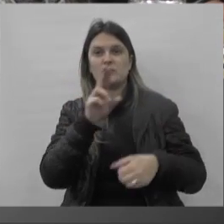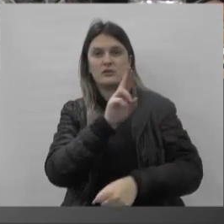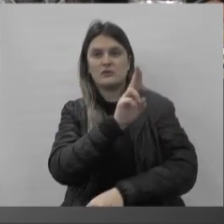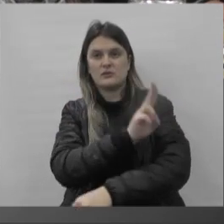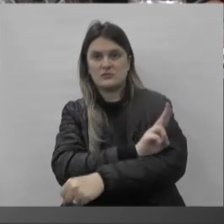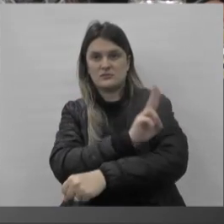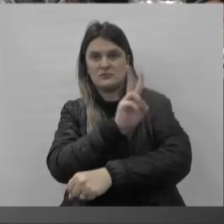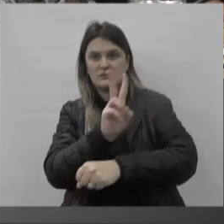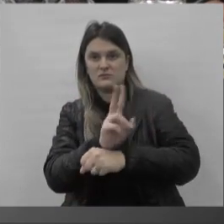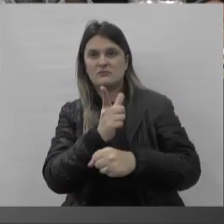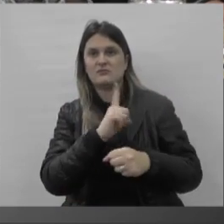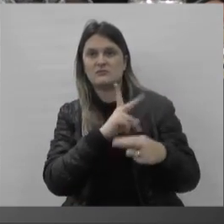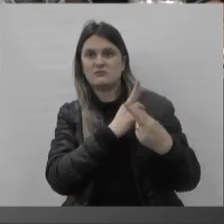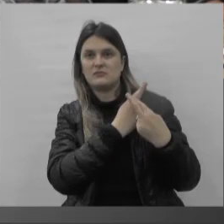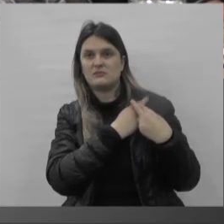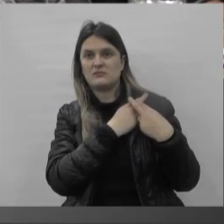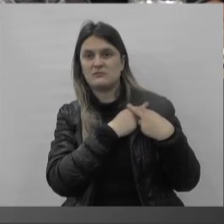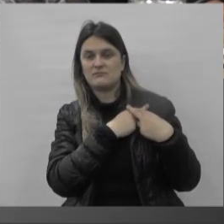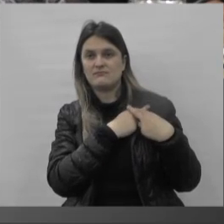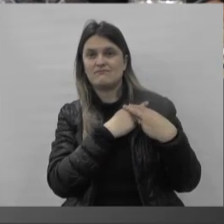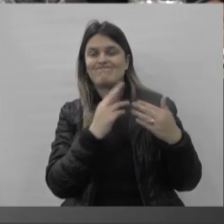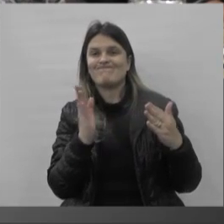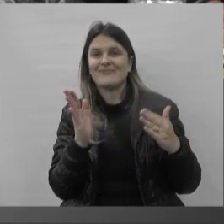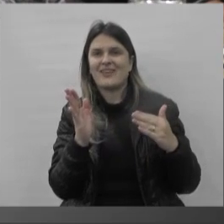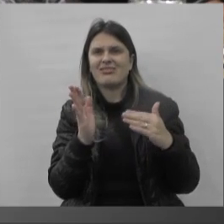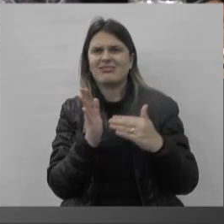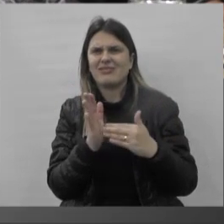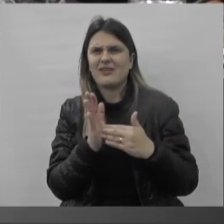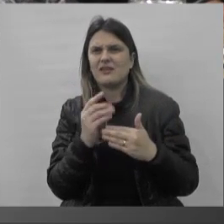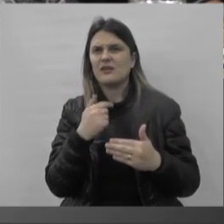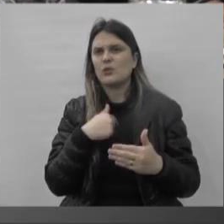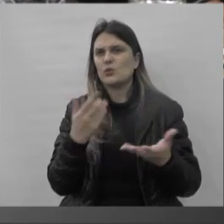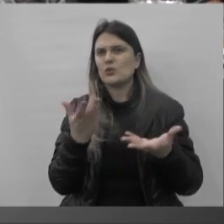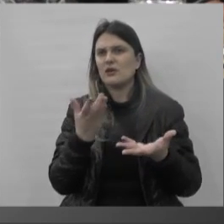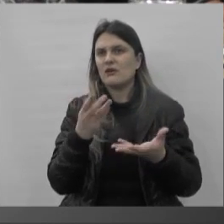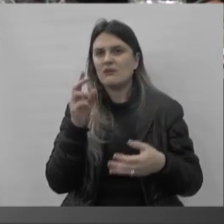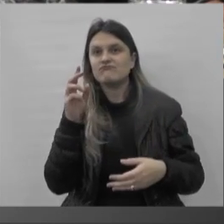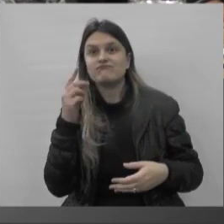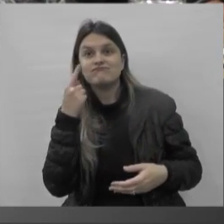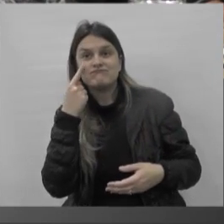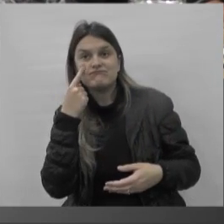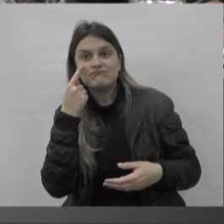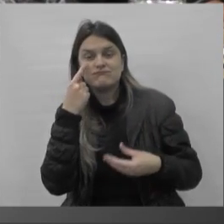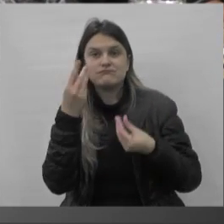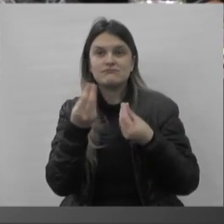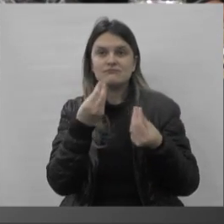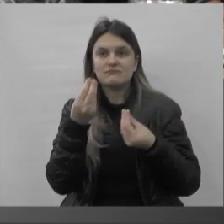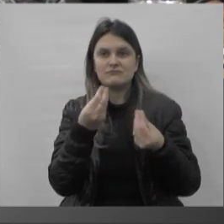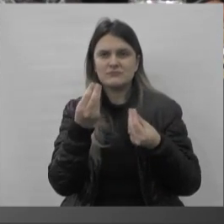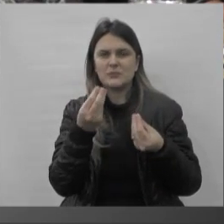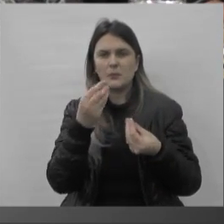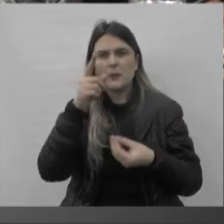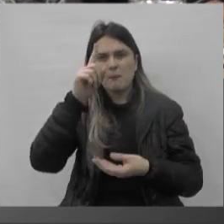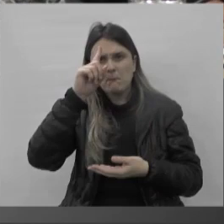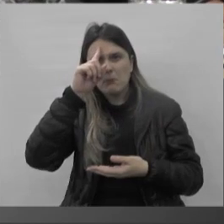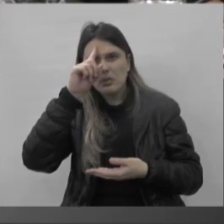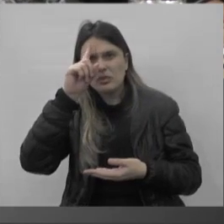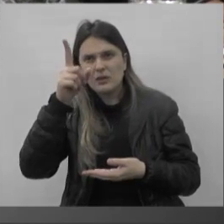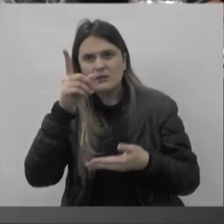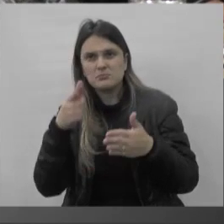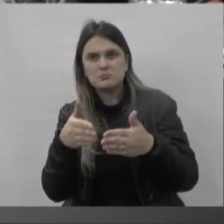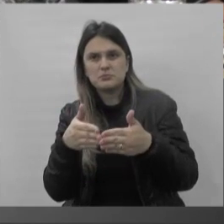está responsável sobre ele. E até eu queria, de repente, a gente enviar, né, uma